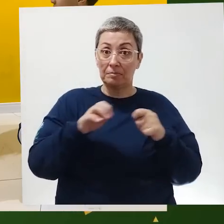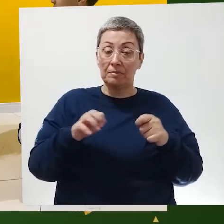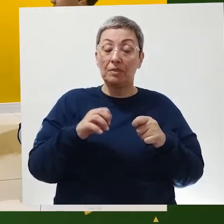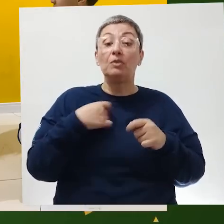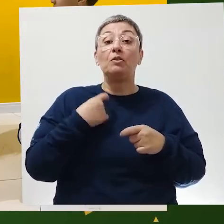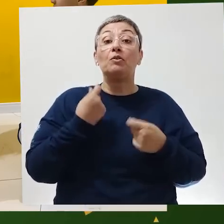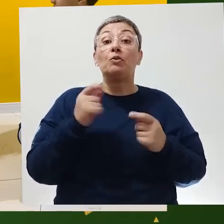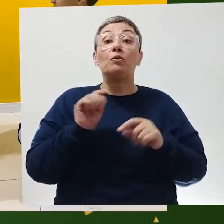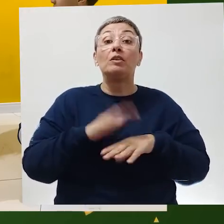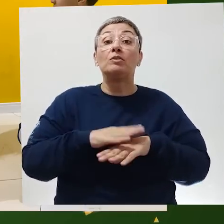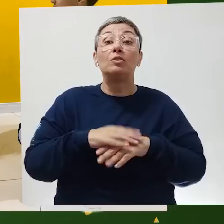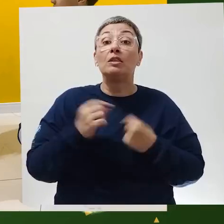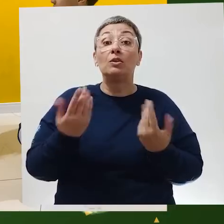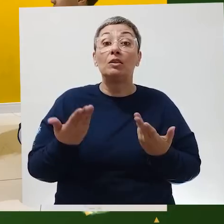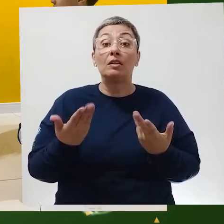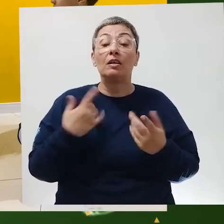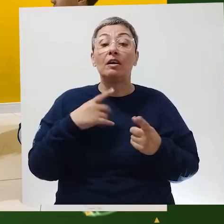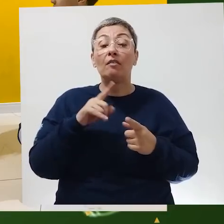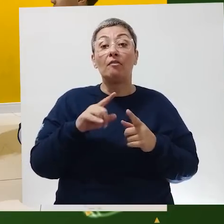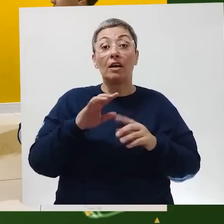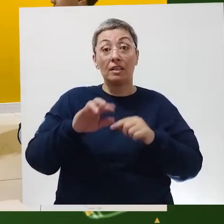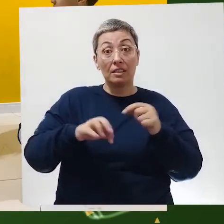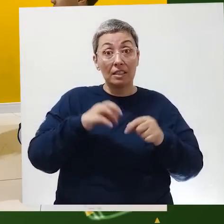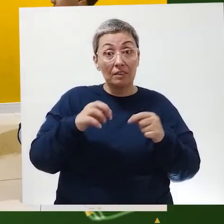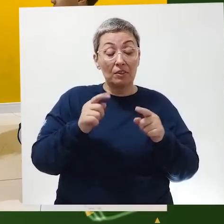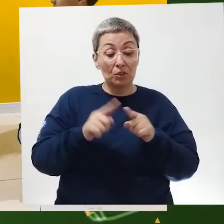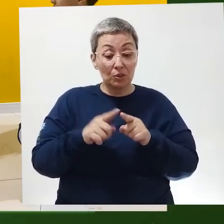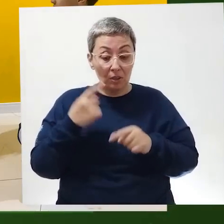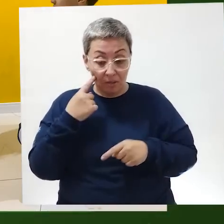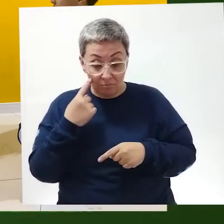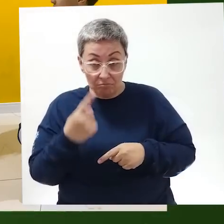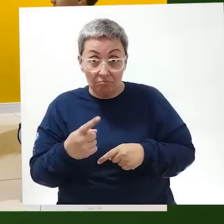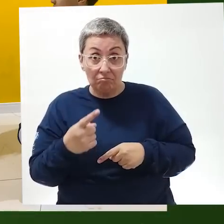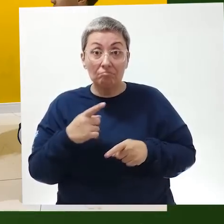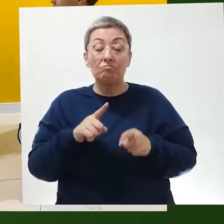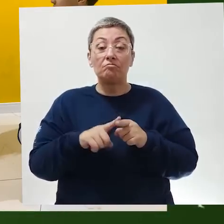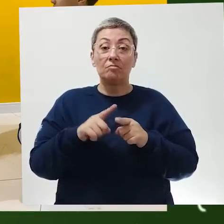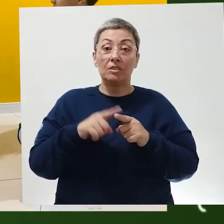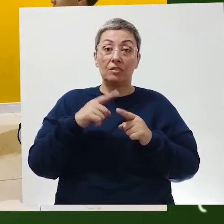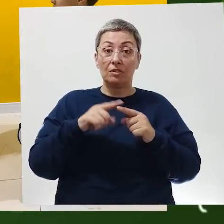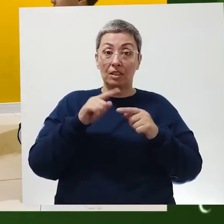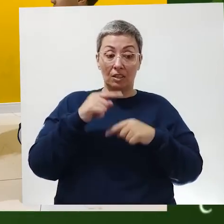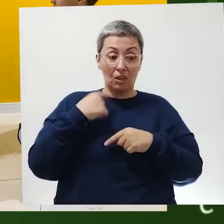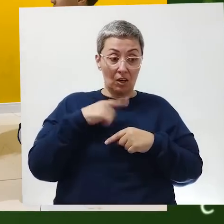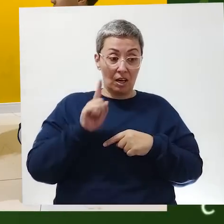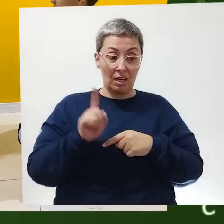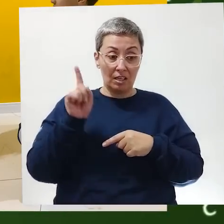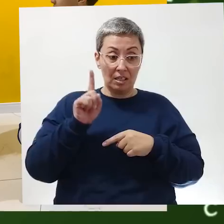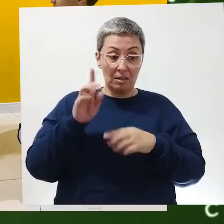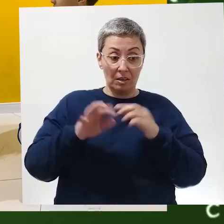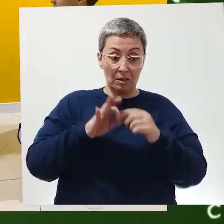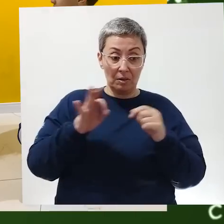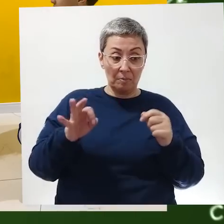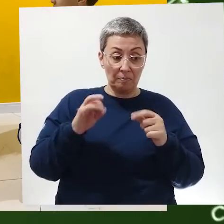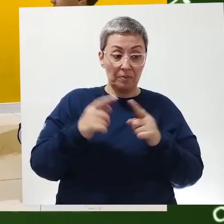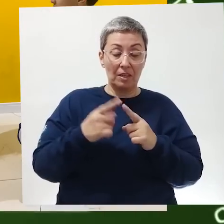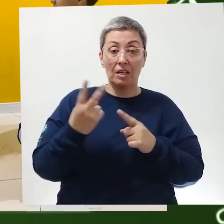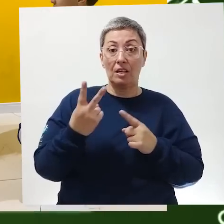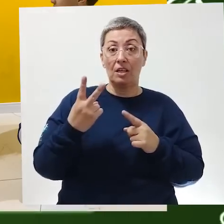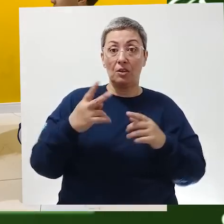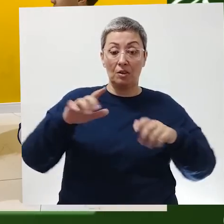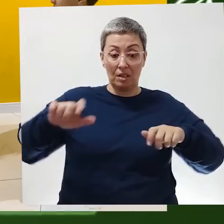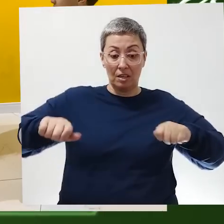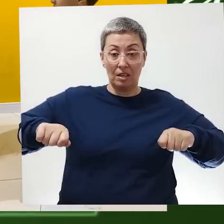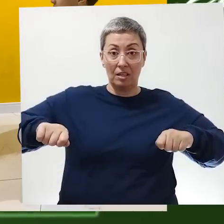amarrar. O que nós vamos fazer? Nós vamos amarrar para a criança, né? Lá em cima, eu vou amarrar. E aí eu pego as duas mãos